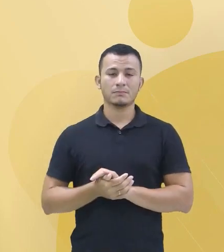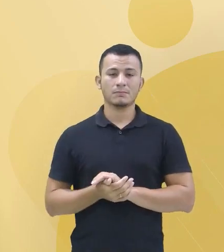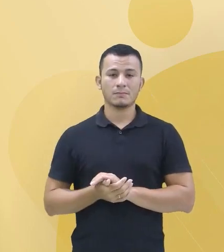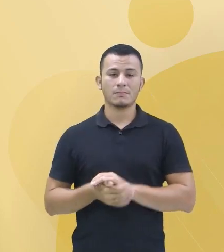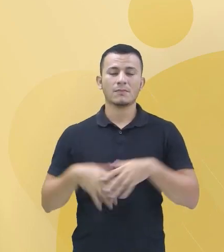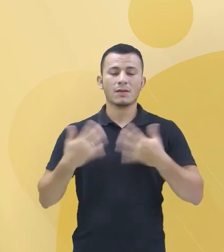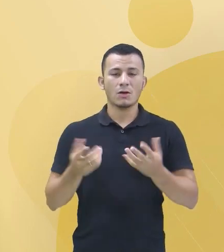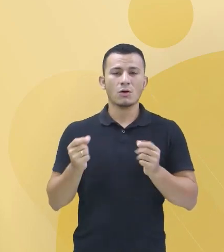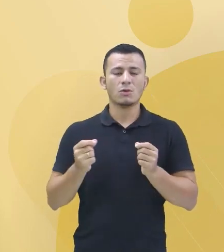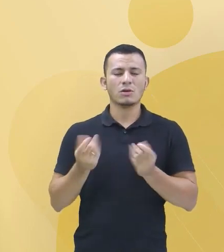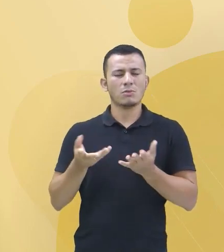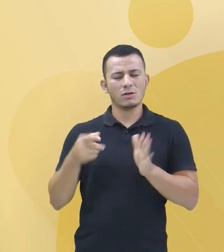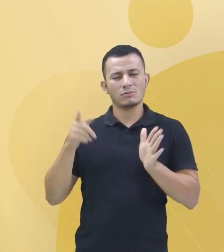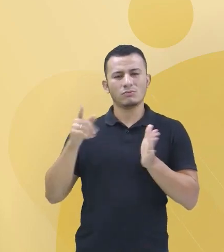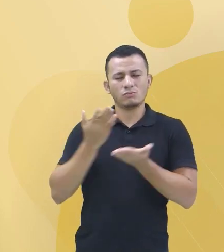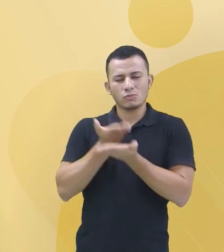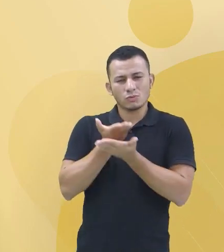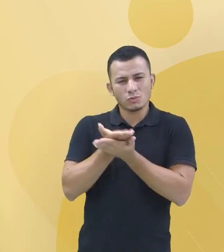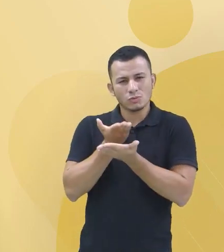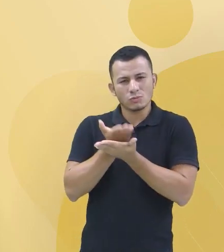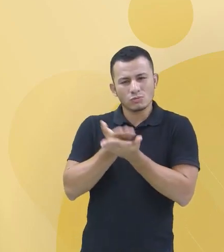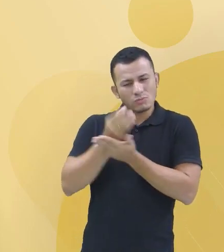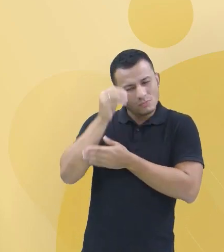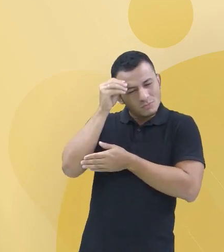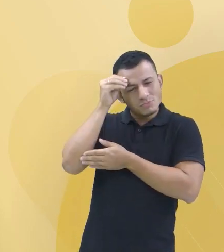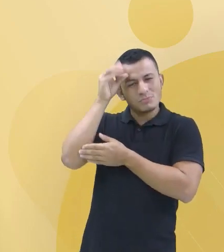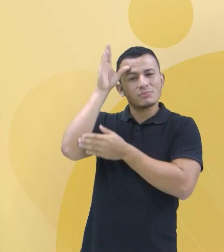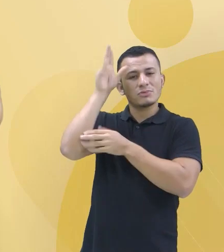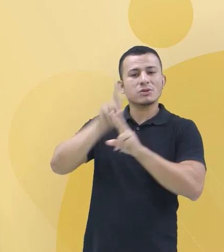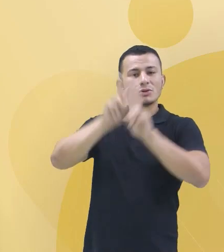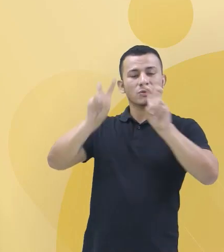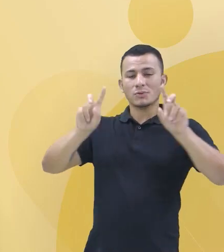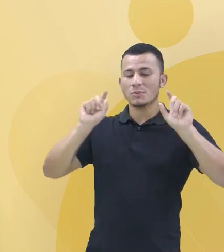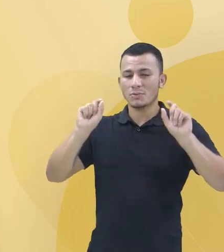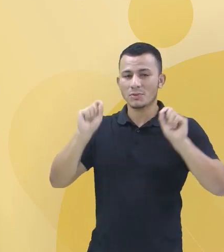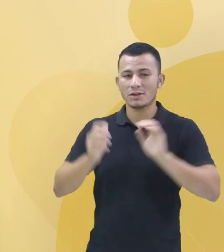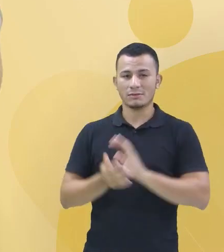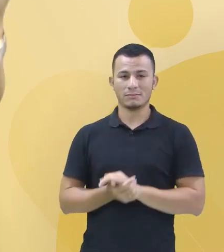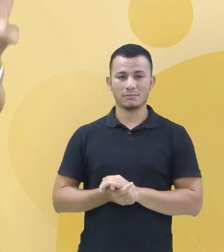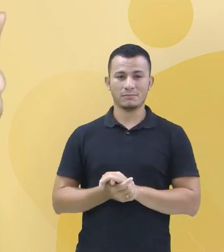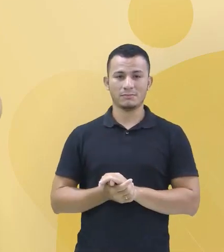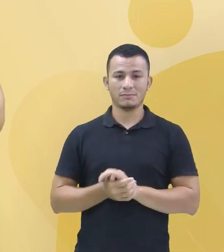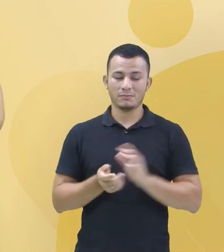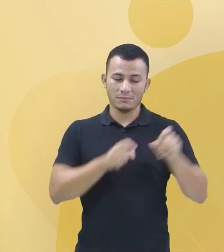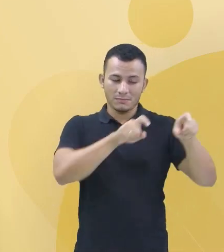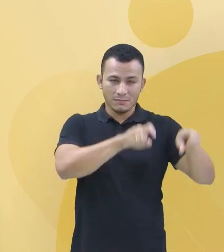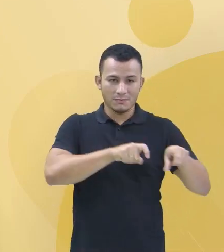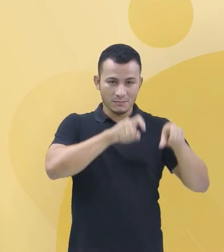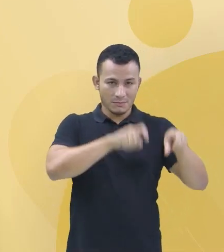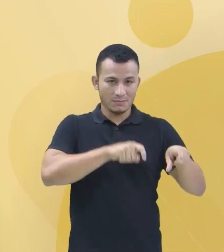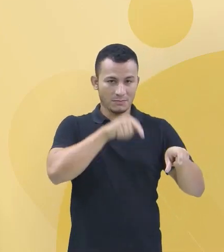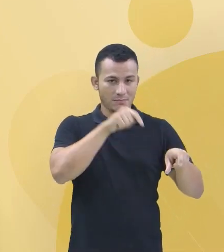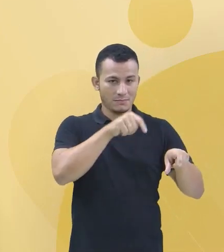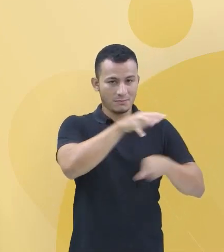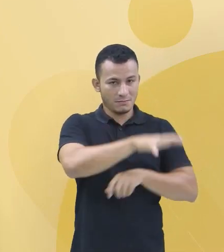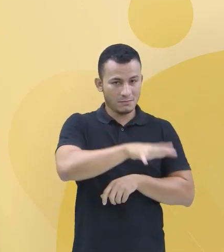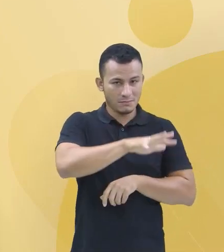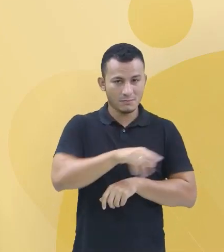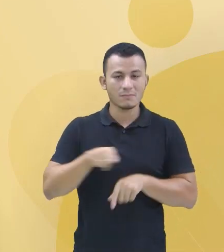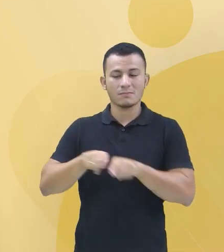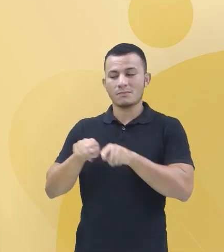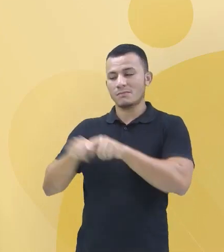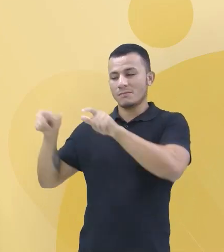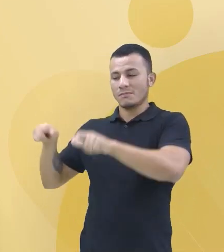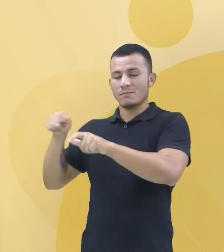então aprofundar aqui os nossos conhecimentos sobre a parte rural e a parte